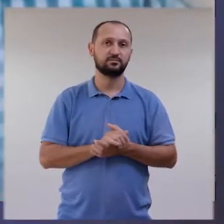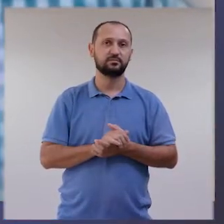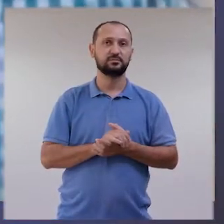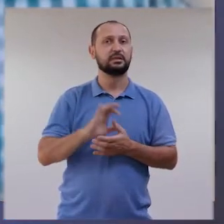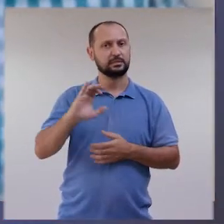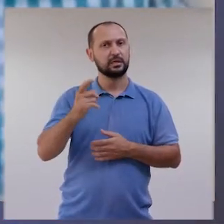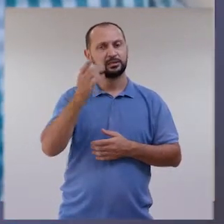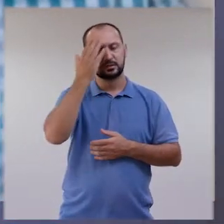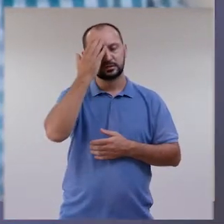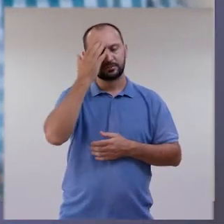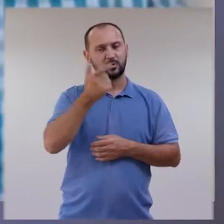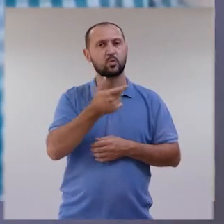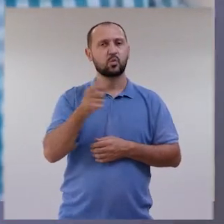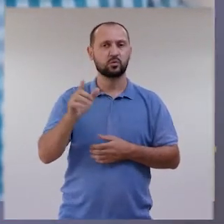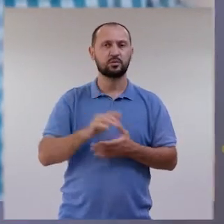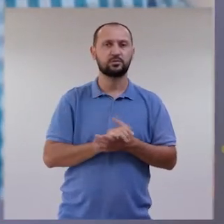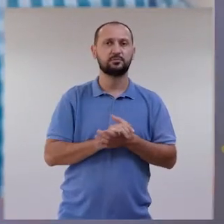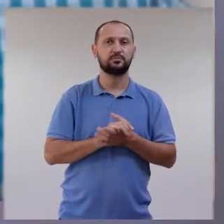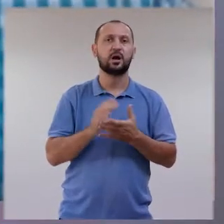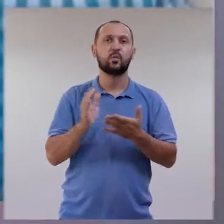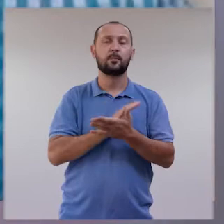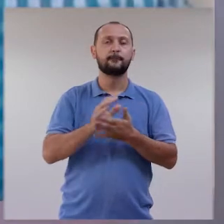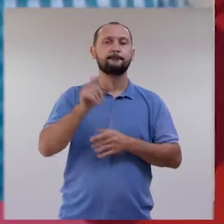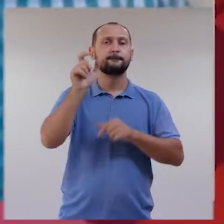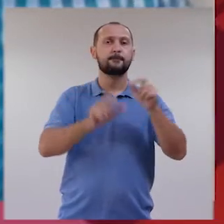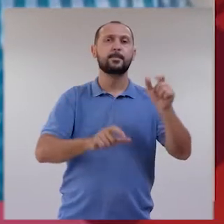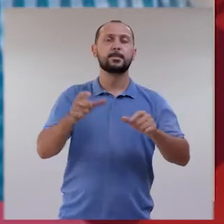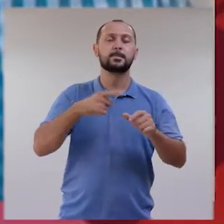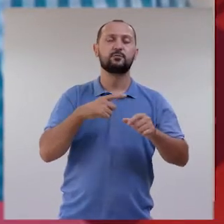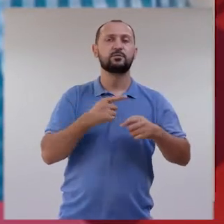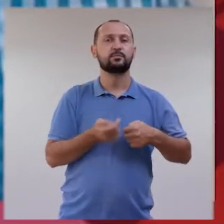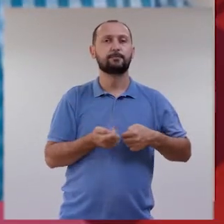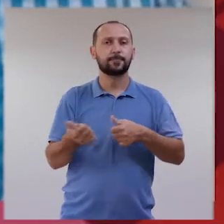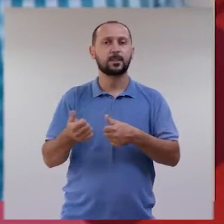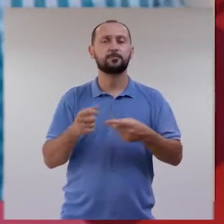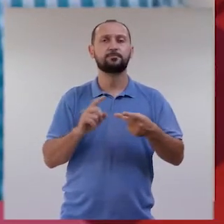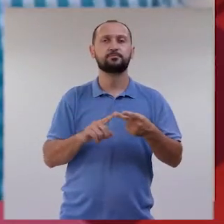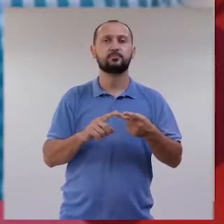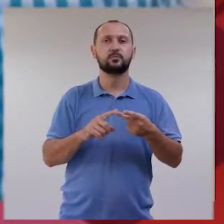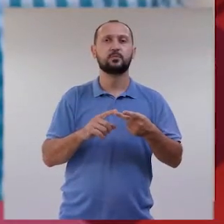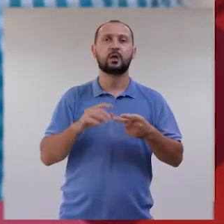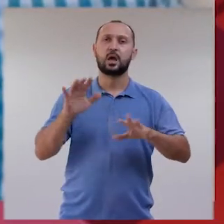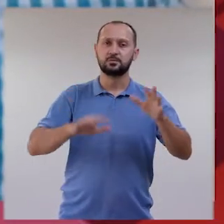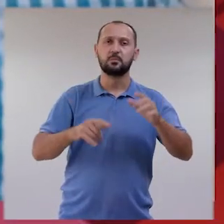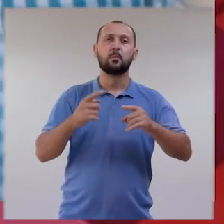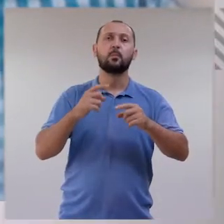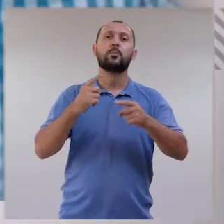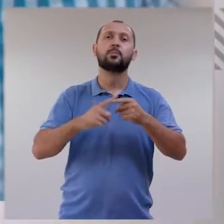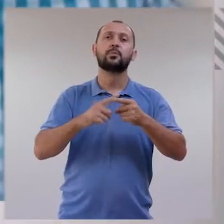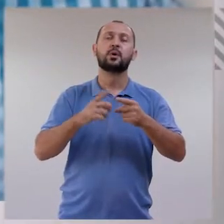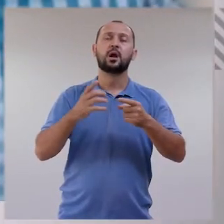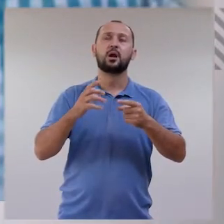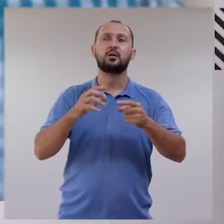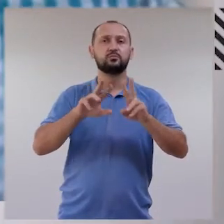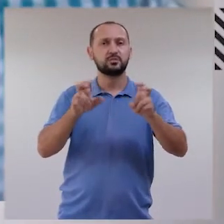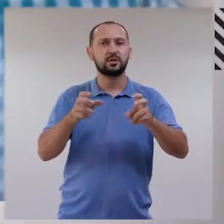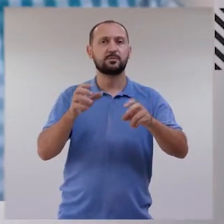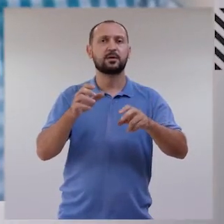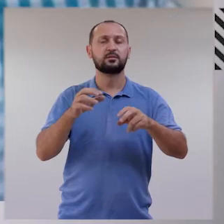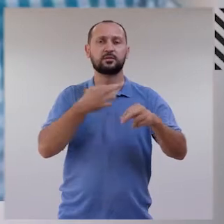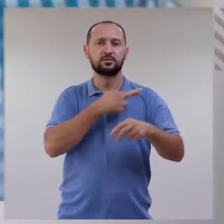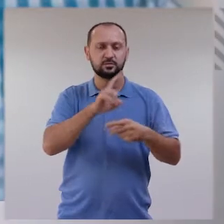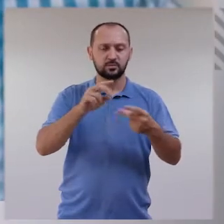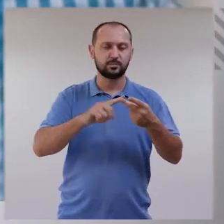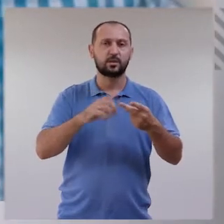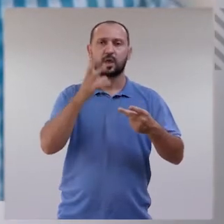doador. Evidentemente que a gente tem outras, né? Algumas pessoas negam a doação por conta de religião, por